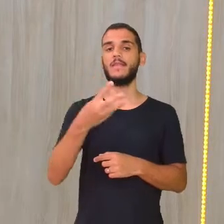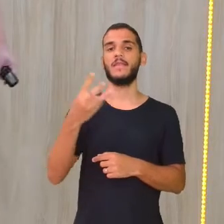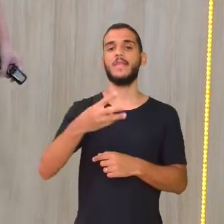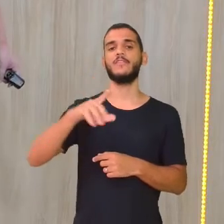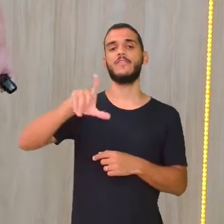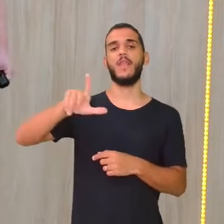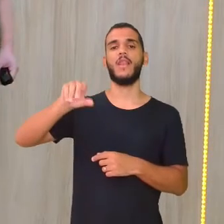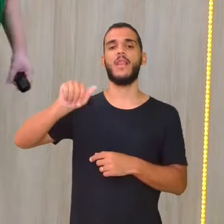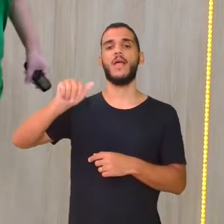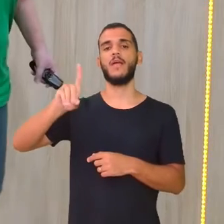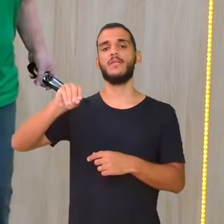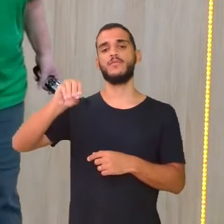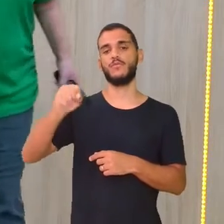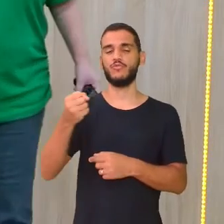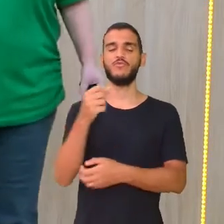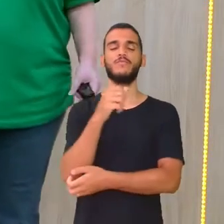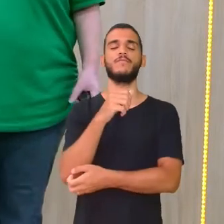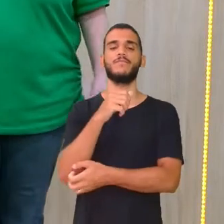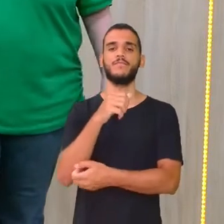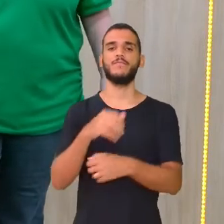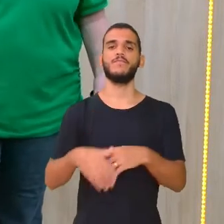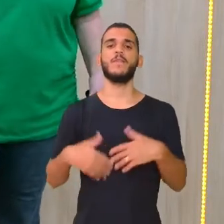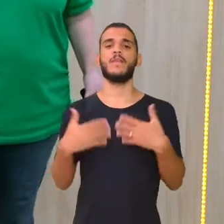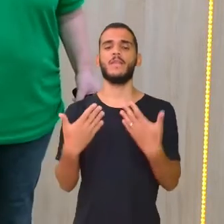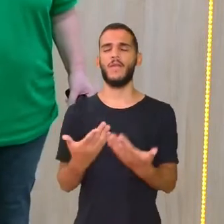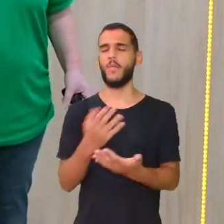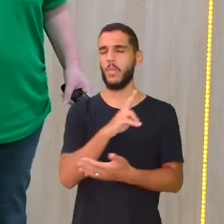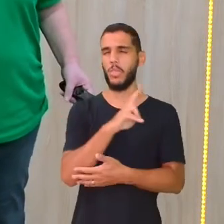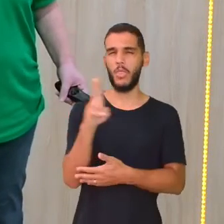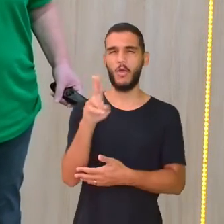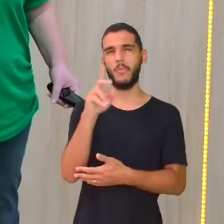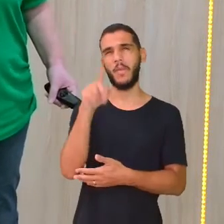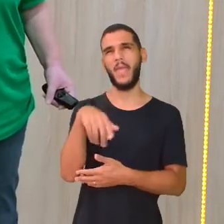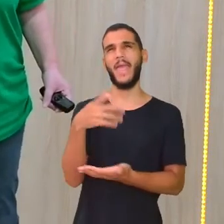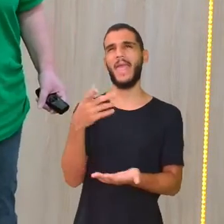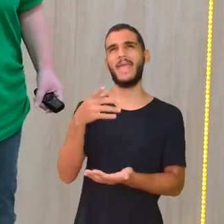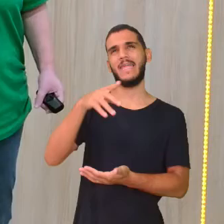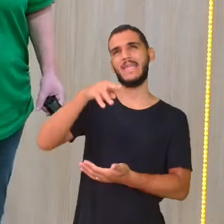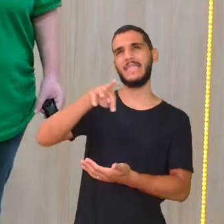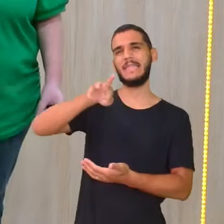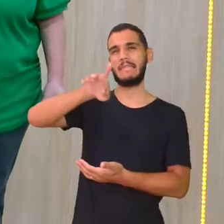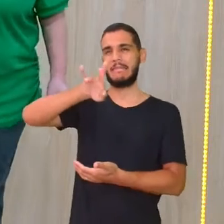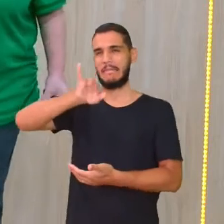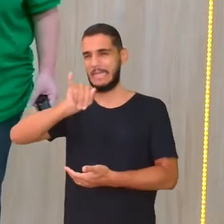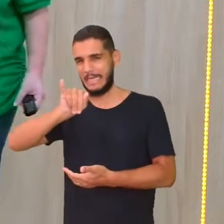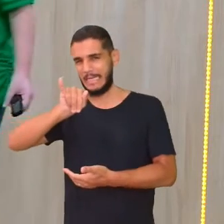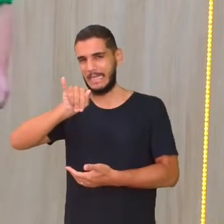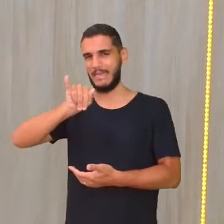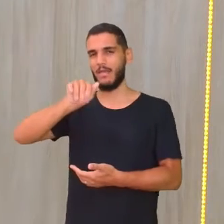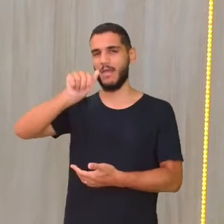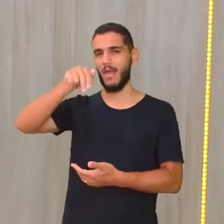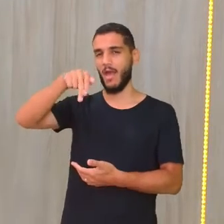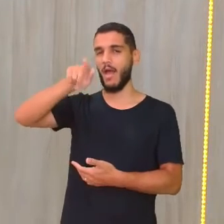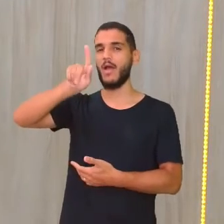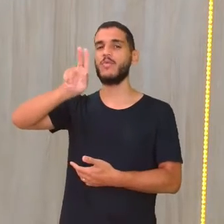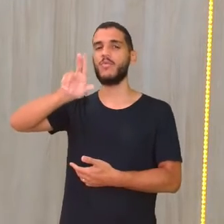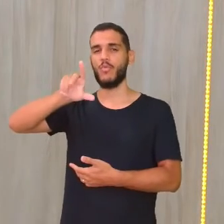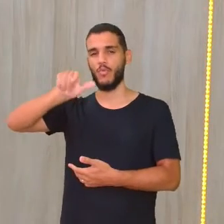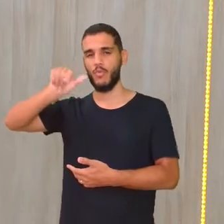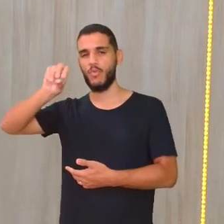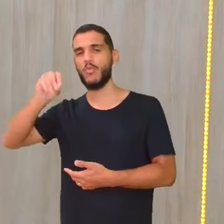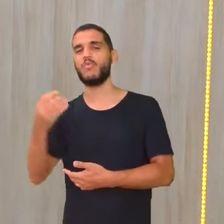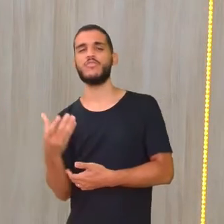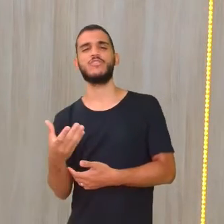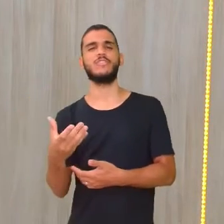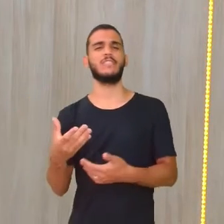lados. Professora, mas o nome não é triângulos? É, gente. Mas além